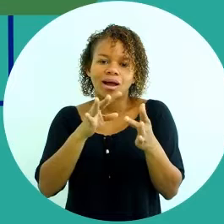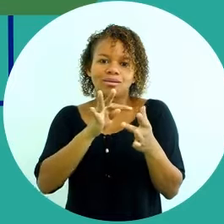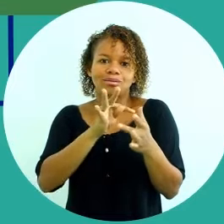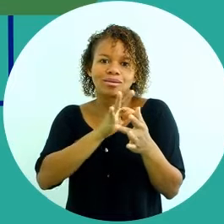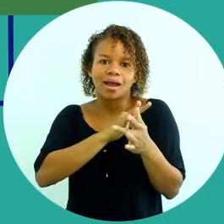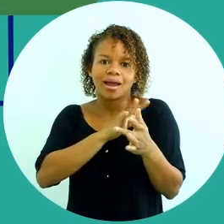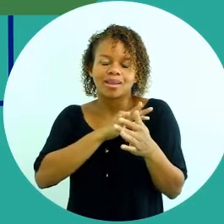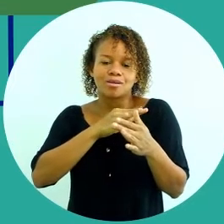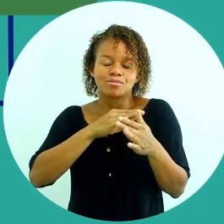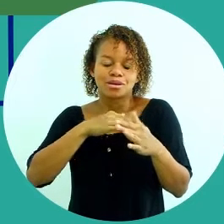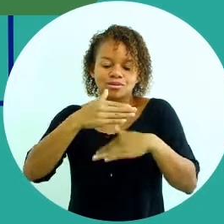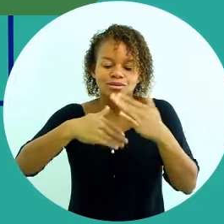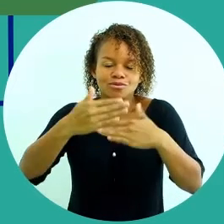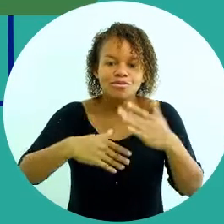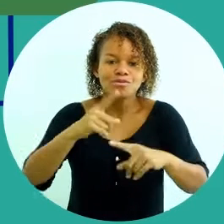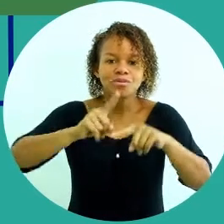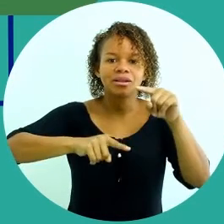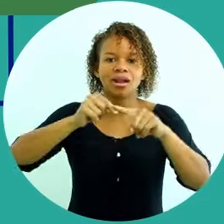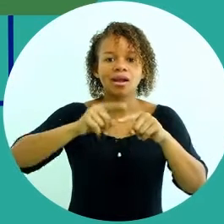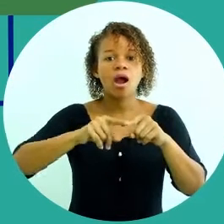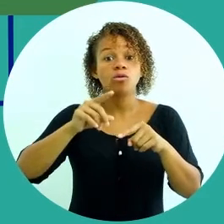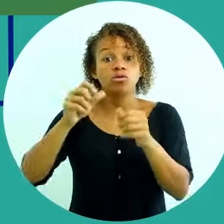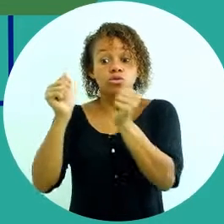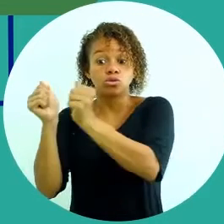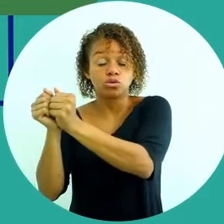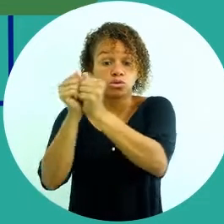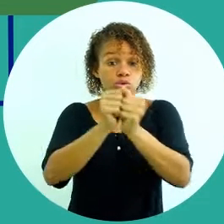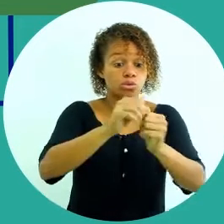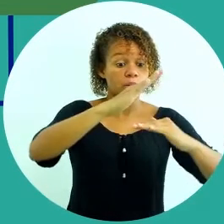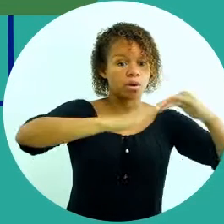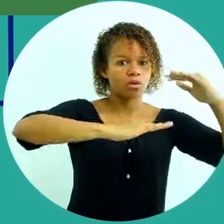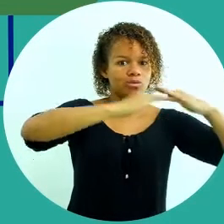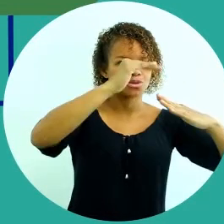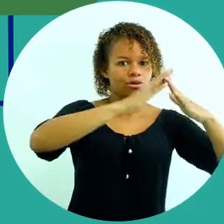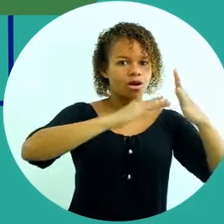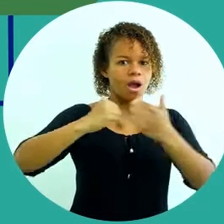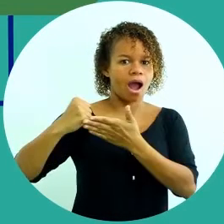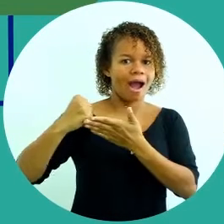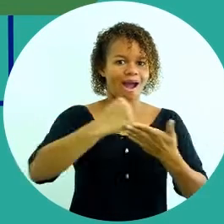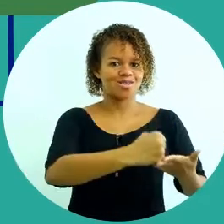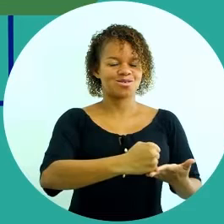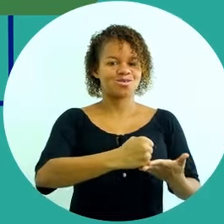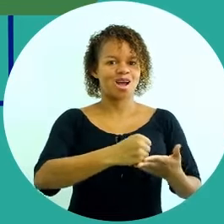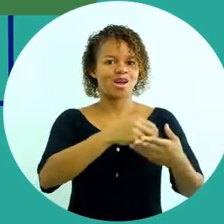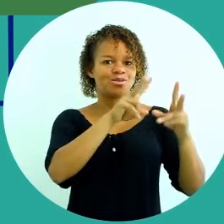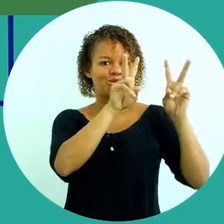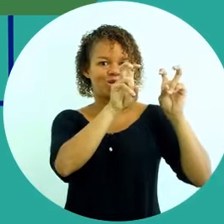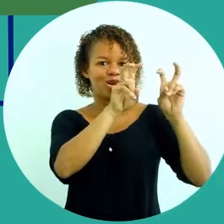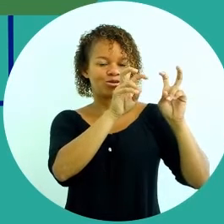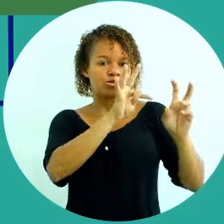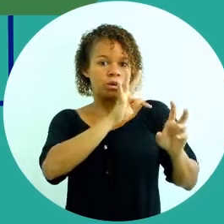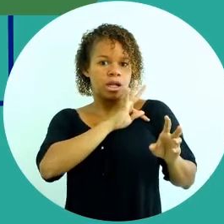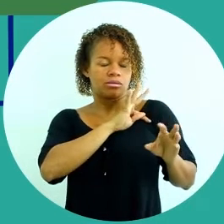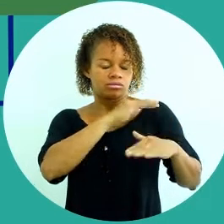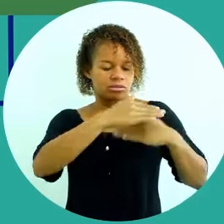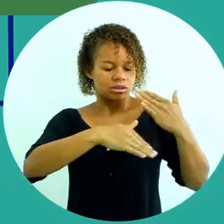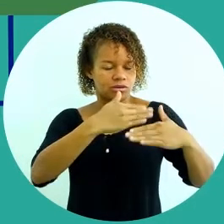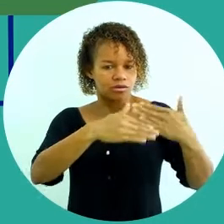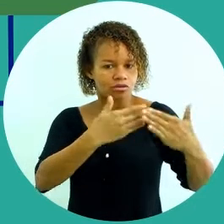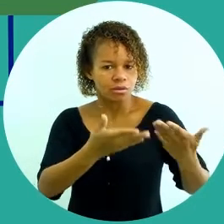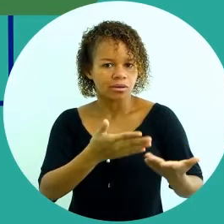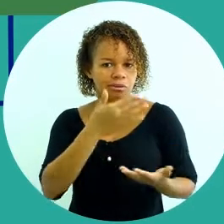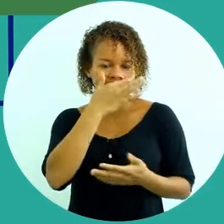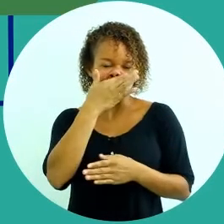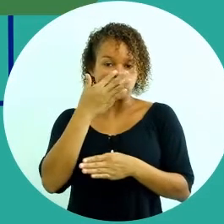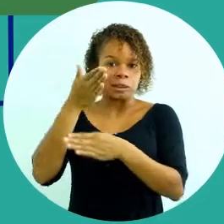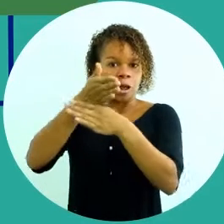condições técnicas de desenvolver o material, de algum profissional ou de pessoas que possam te ajudar nas questões técnicas do